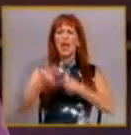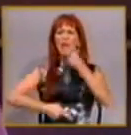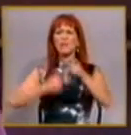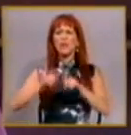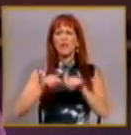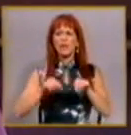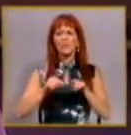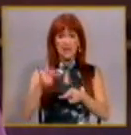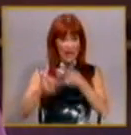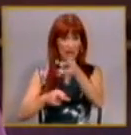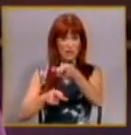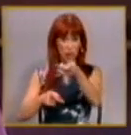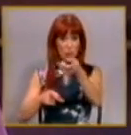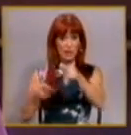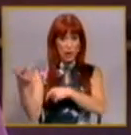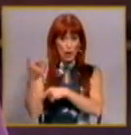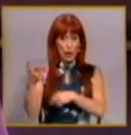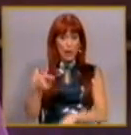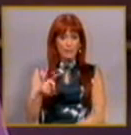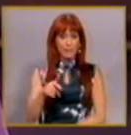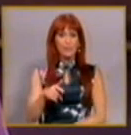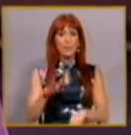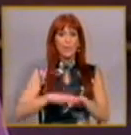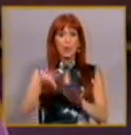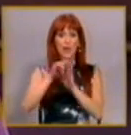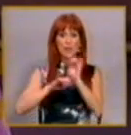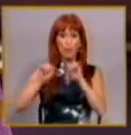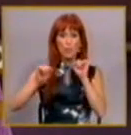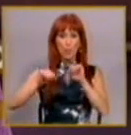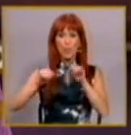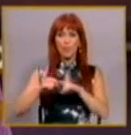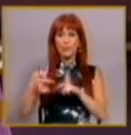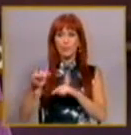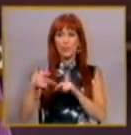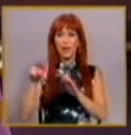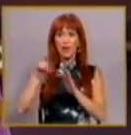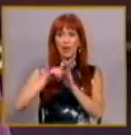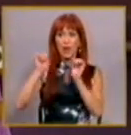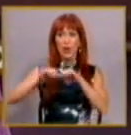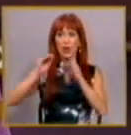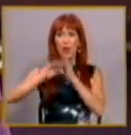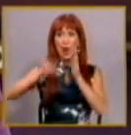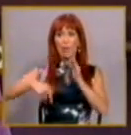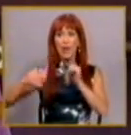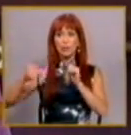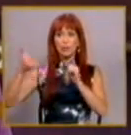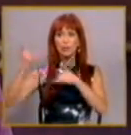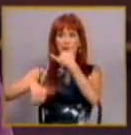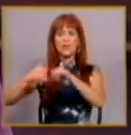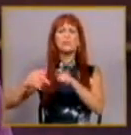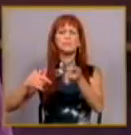avaliação, nesta avaliação da Troika em relação ao memorando de entendimento e a este pacto de agressão. Porque cada avaliação um cheque, não esqueça. Que é